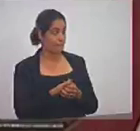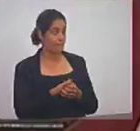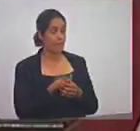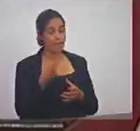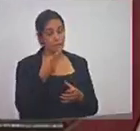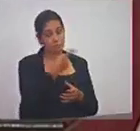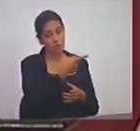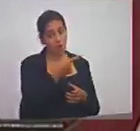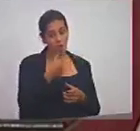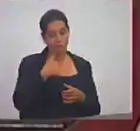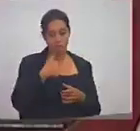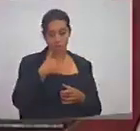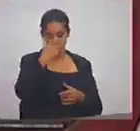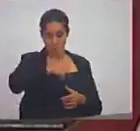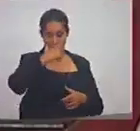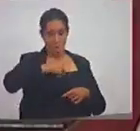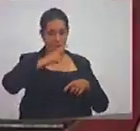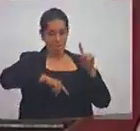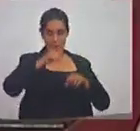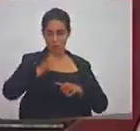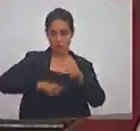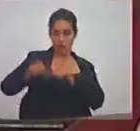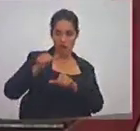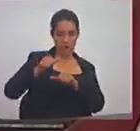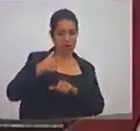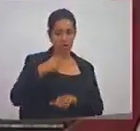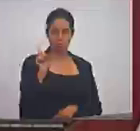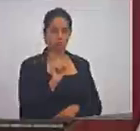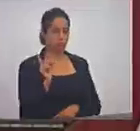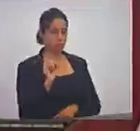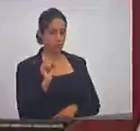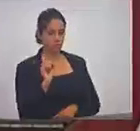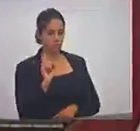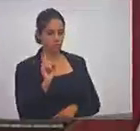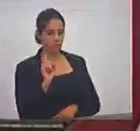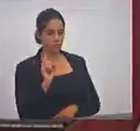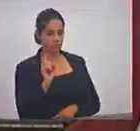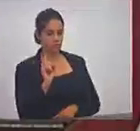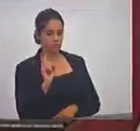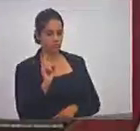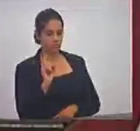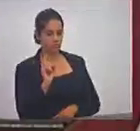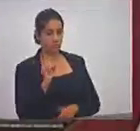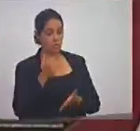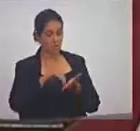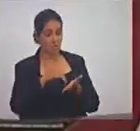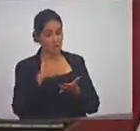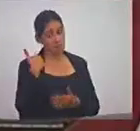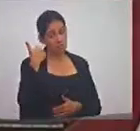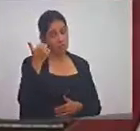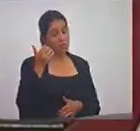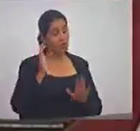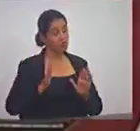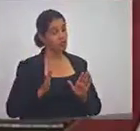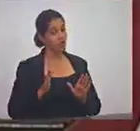objeto de troca, nem eu também não sou. Porque, se você sabe, se eu quisesse ser secretário, eu já era secretário desde o primeiro dia do mandato. Aliás, bem antes